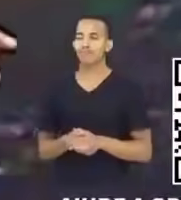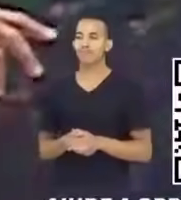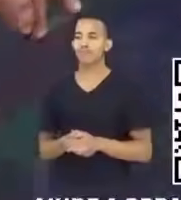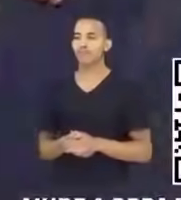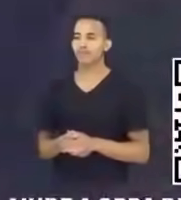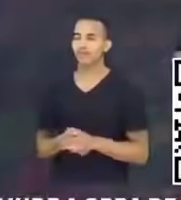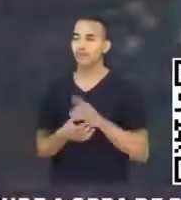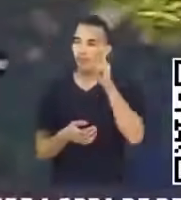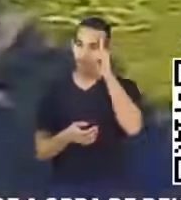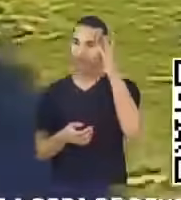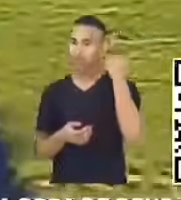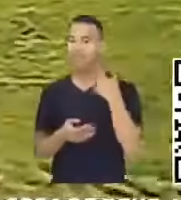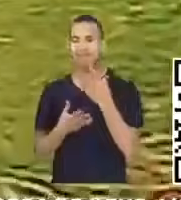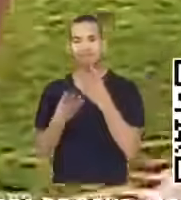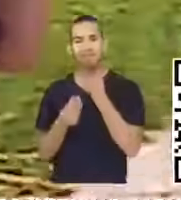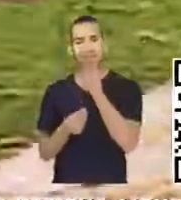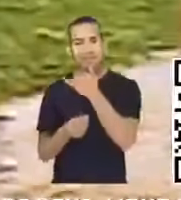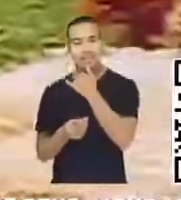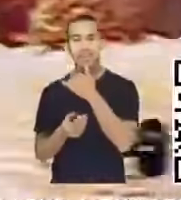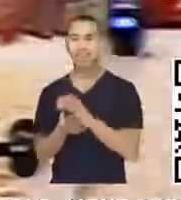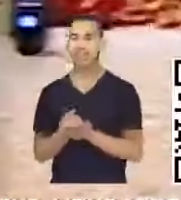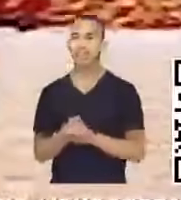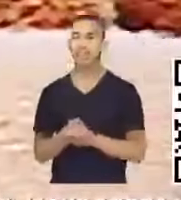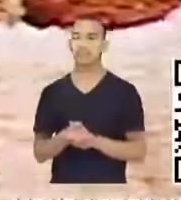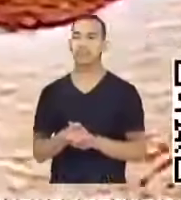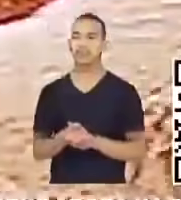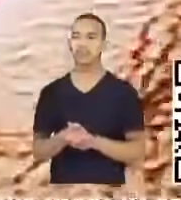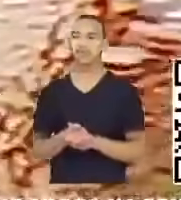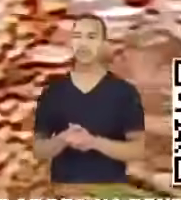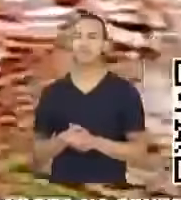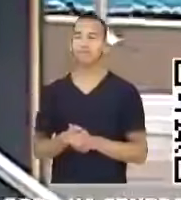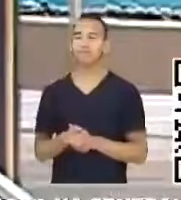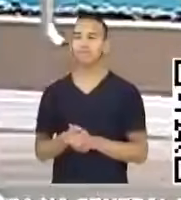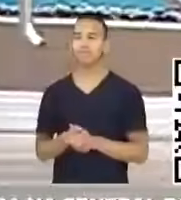um dia desse eu fiquei tão triste ele veio aqui no Brasil eu tava de férias